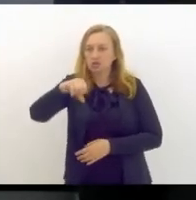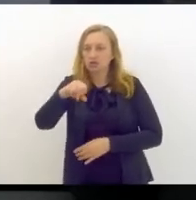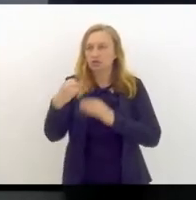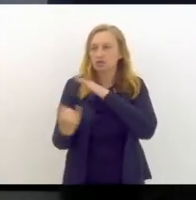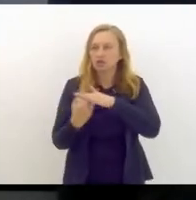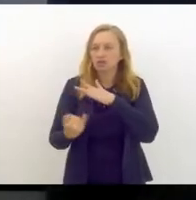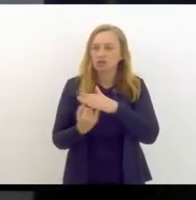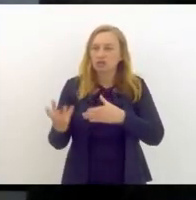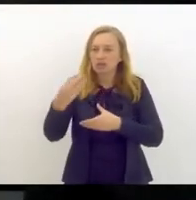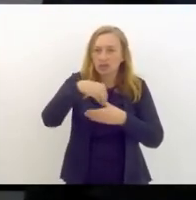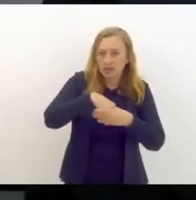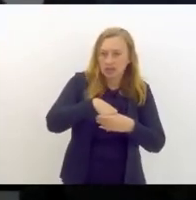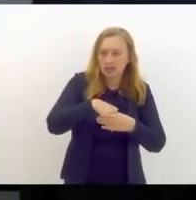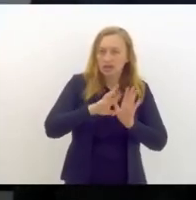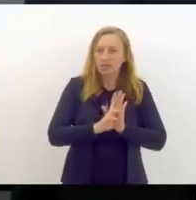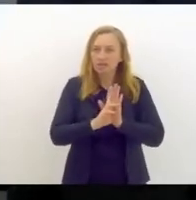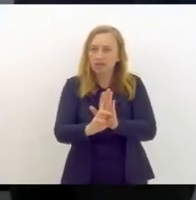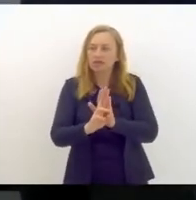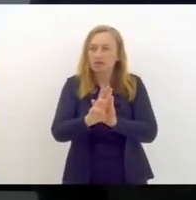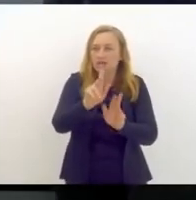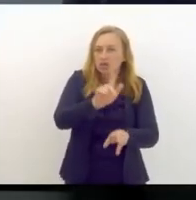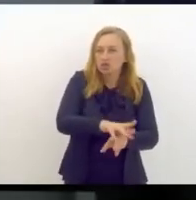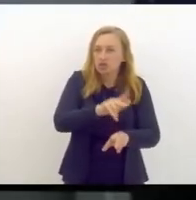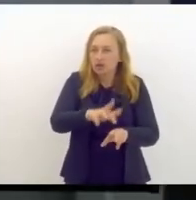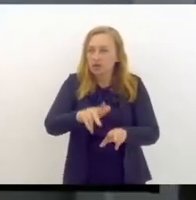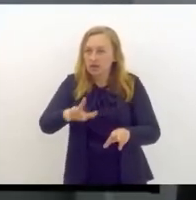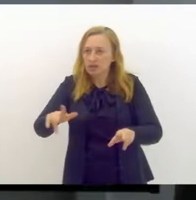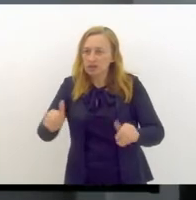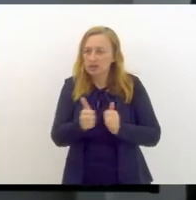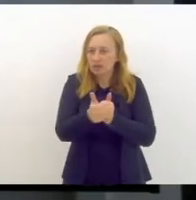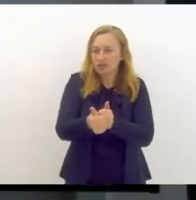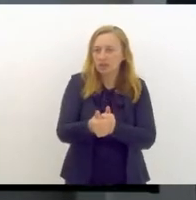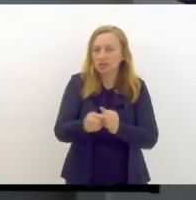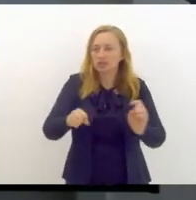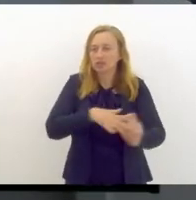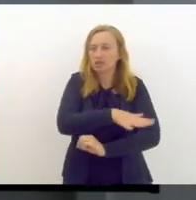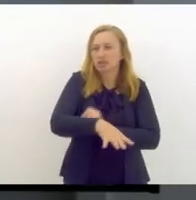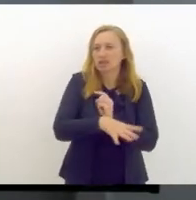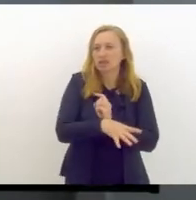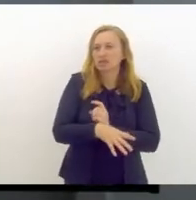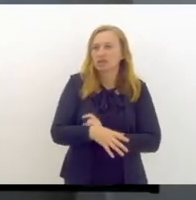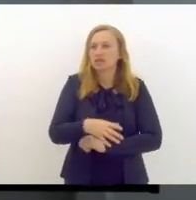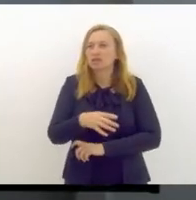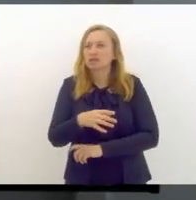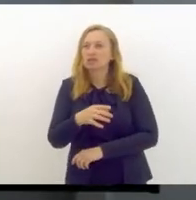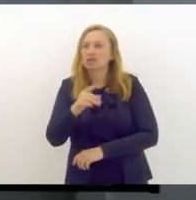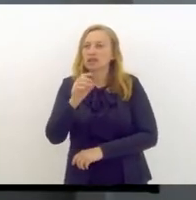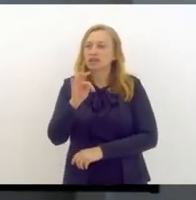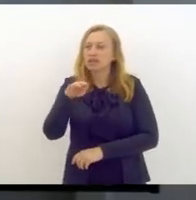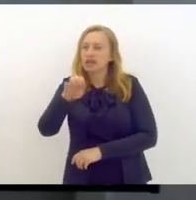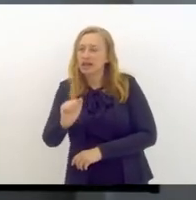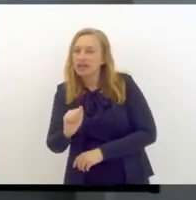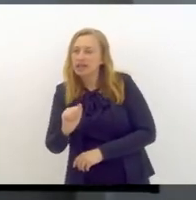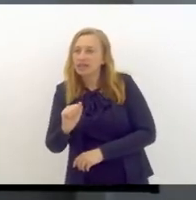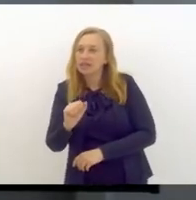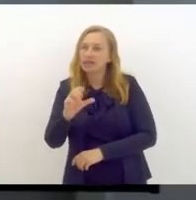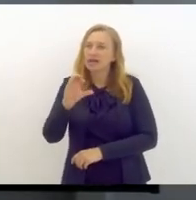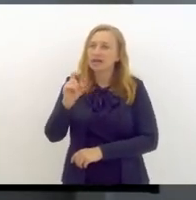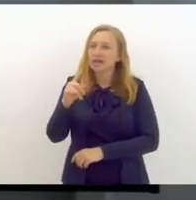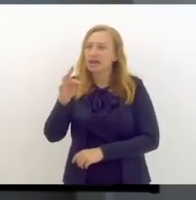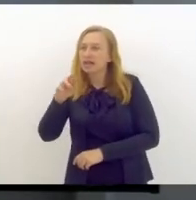Conselho Consultivo, representado por diversos segmentos da sociedade. Entidade de classe, entidade acadêmica,